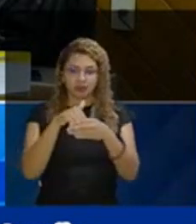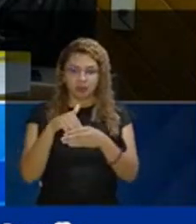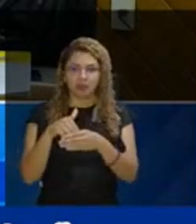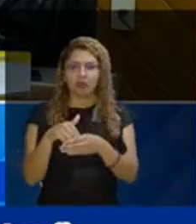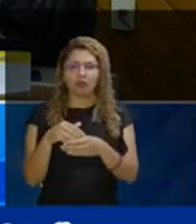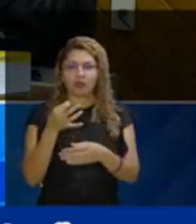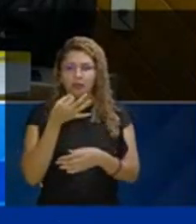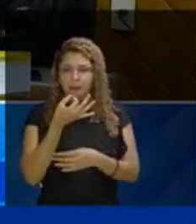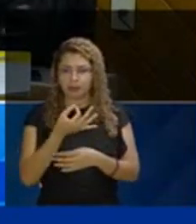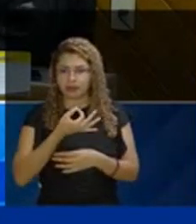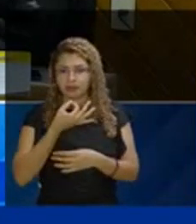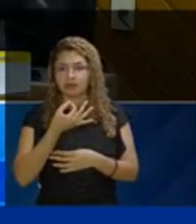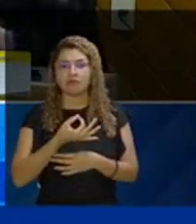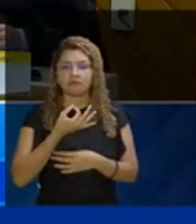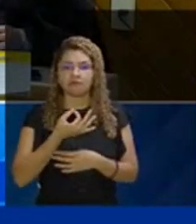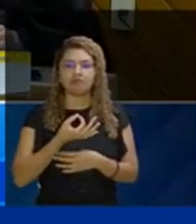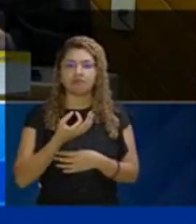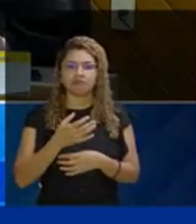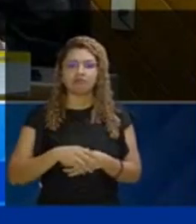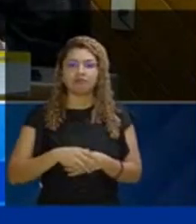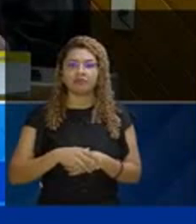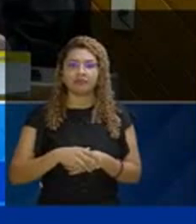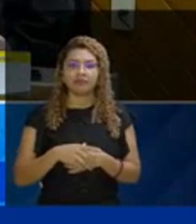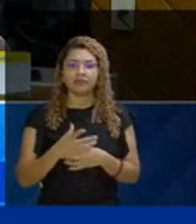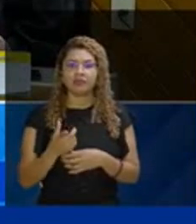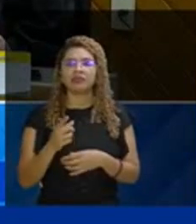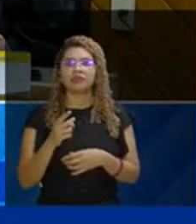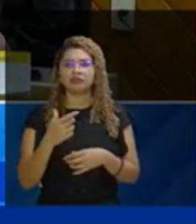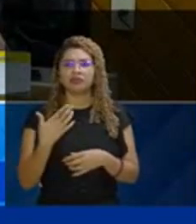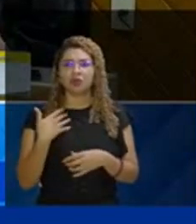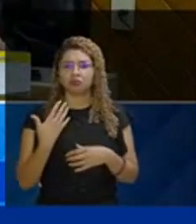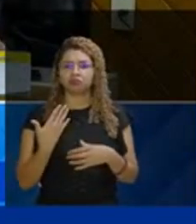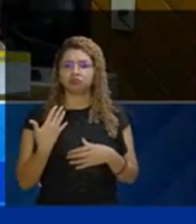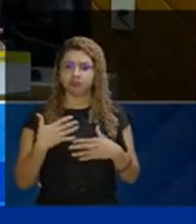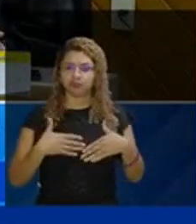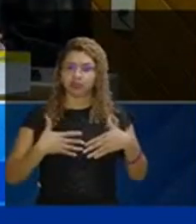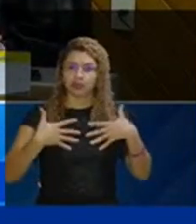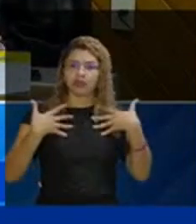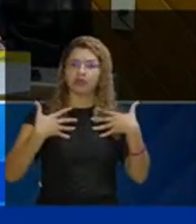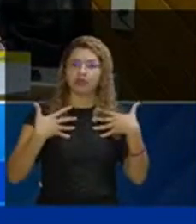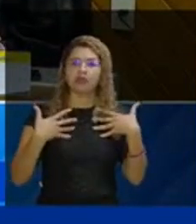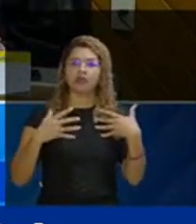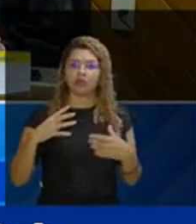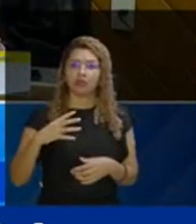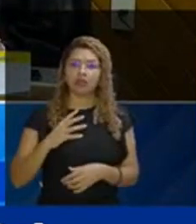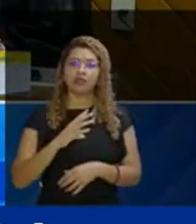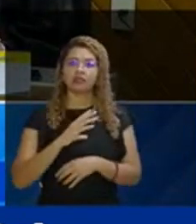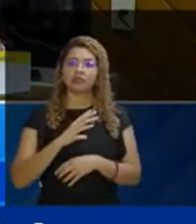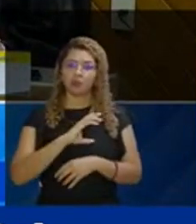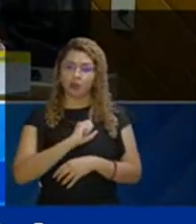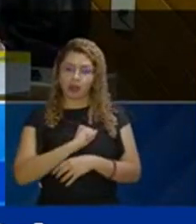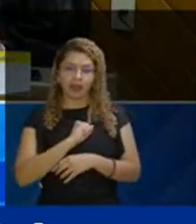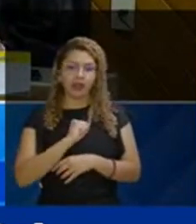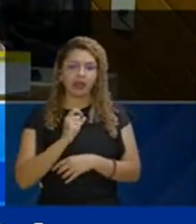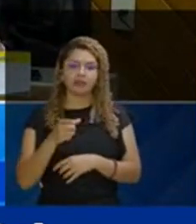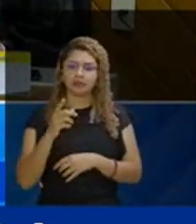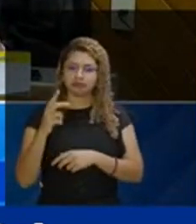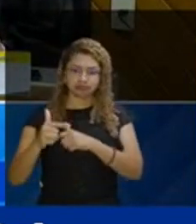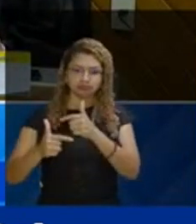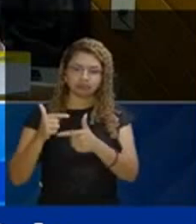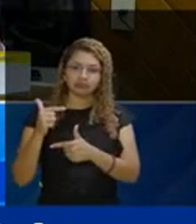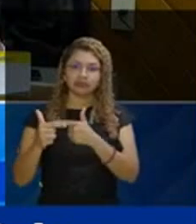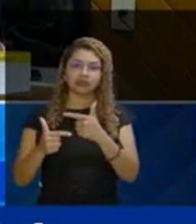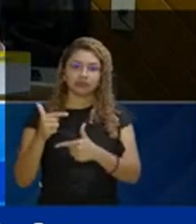sua determinação e a sua paixão pelo que faz, certamente irão lhe acompanhar onde quer